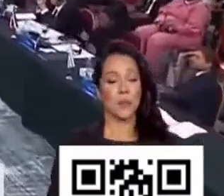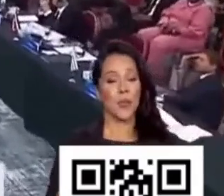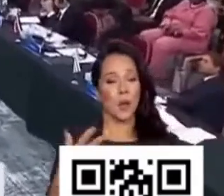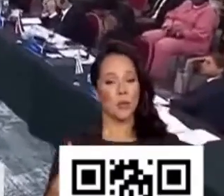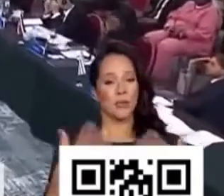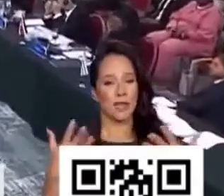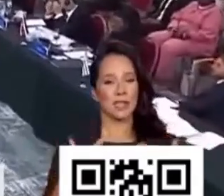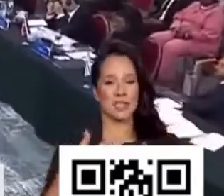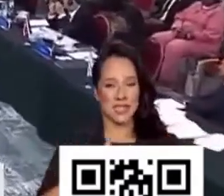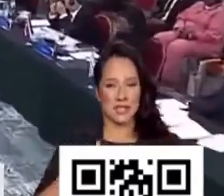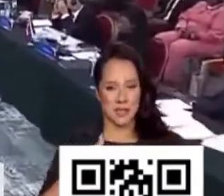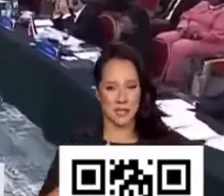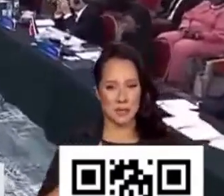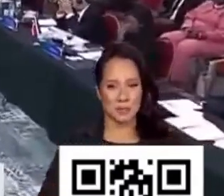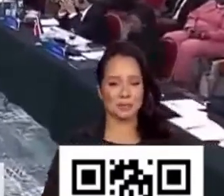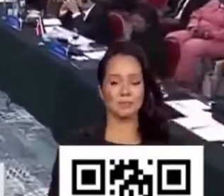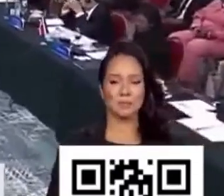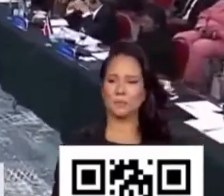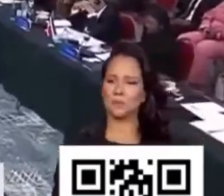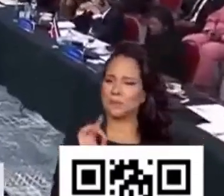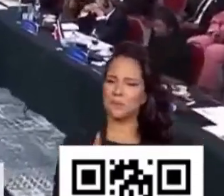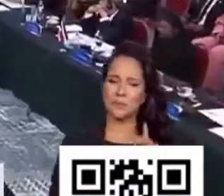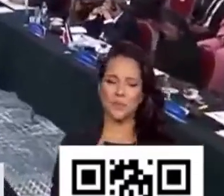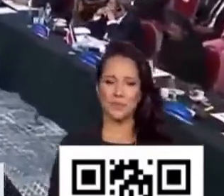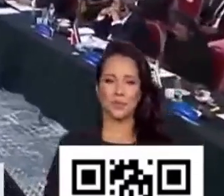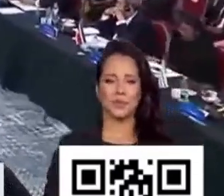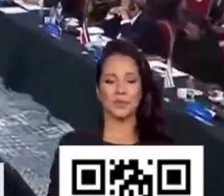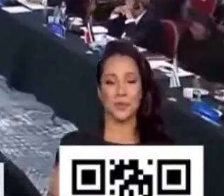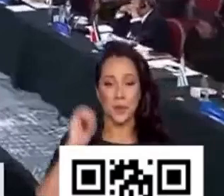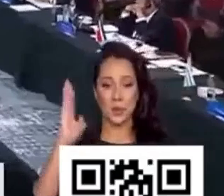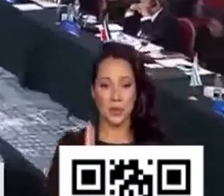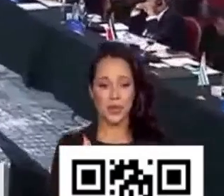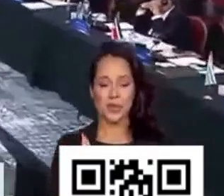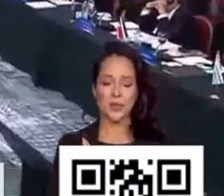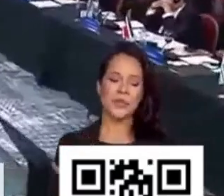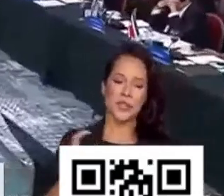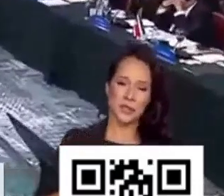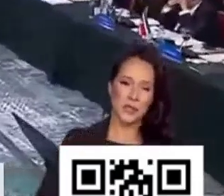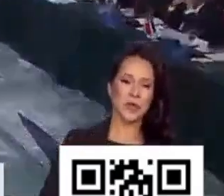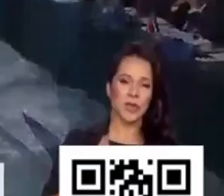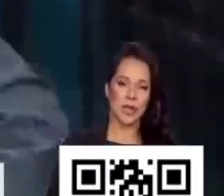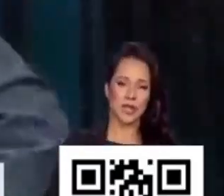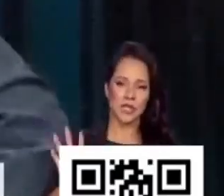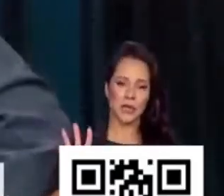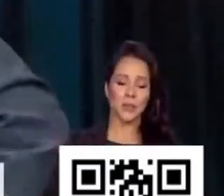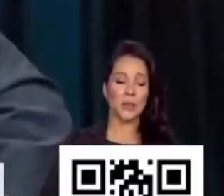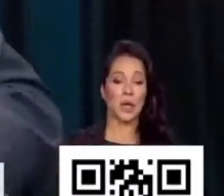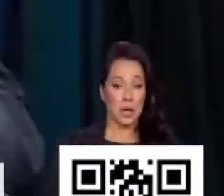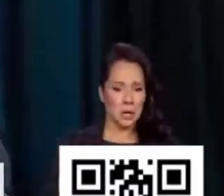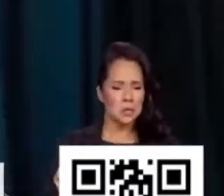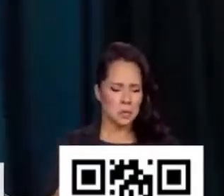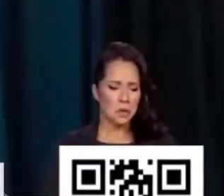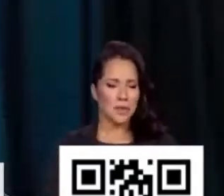entender o nível desses caras né desses ditadorzinhos aí que